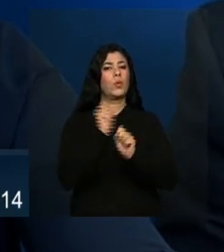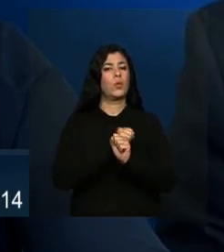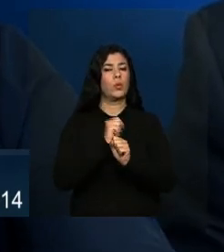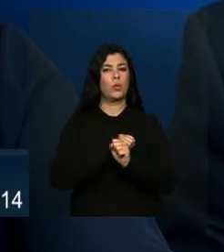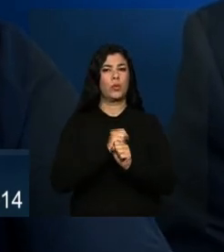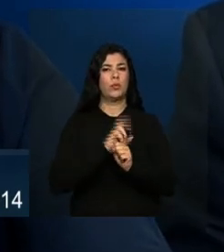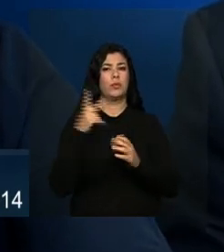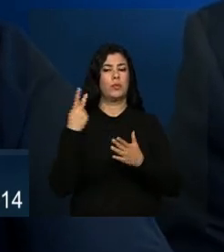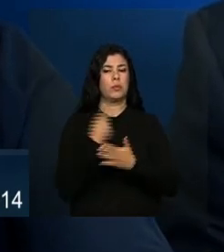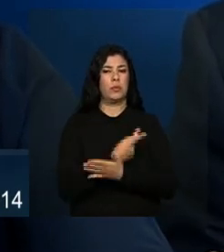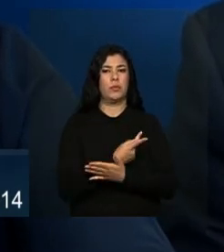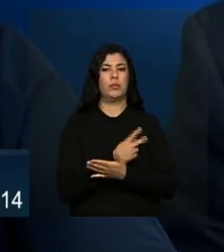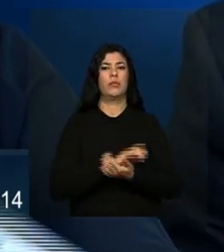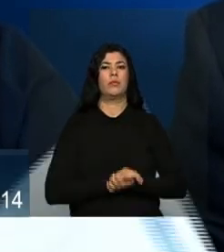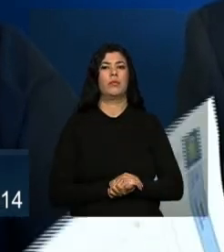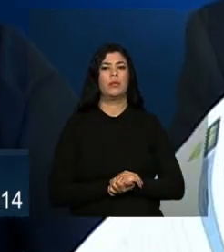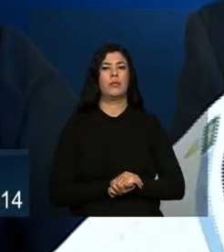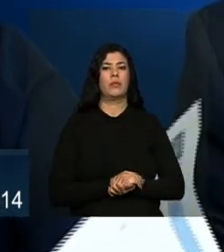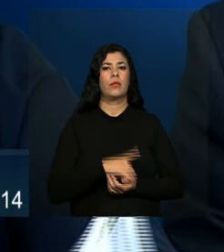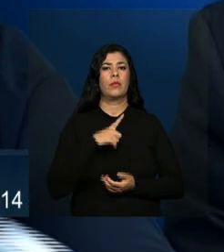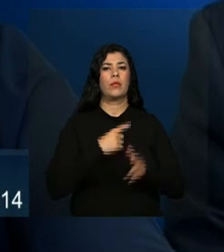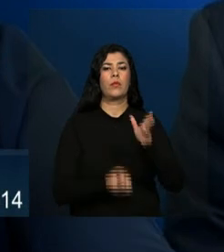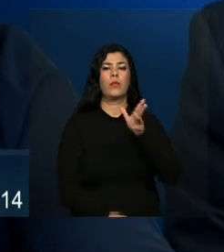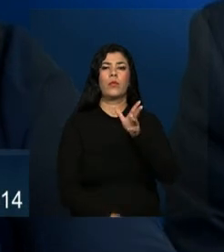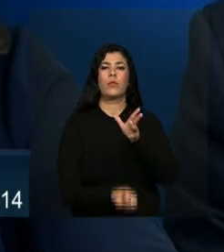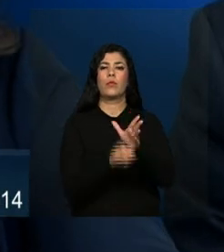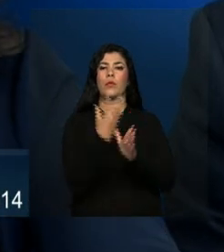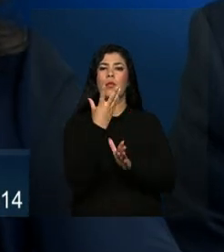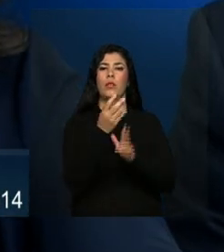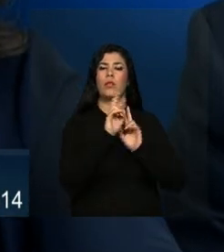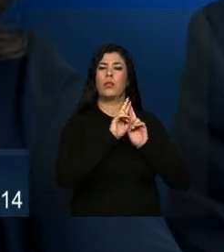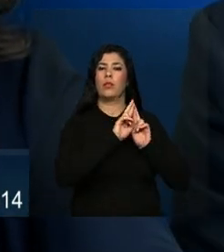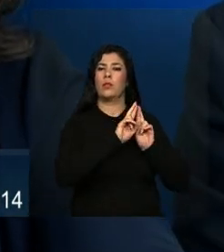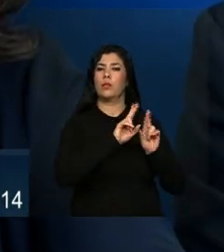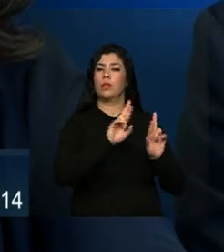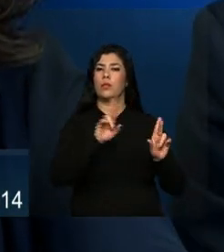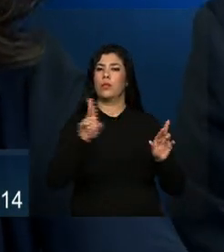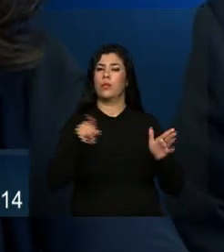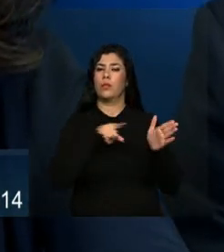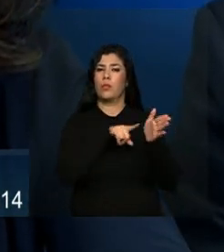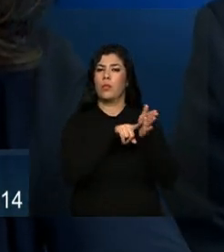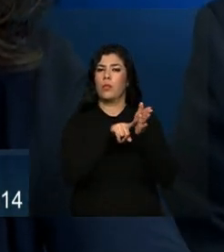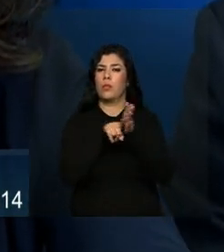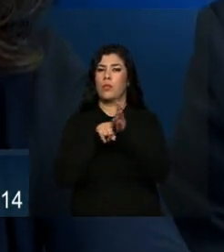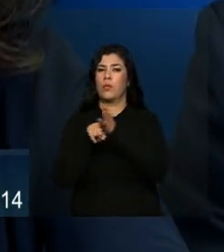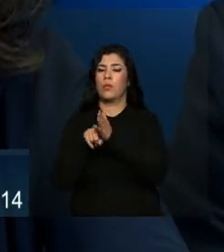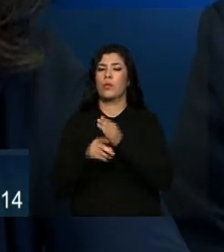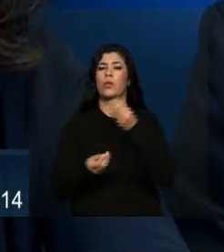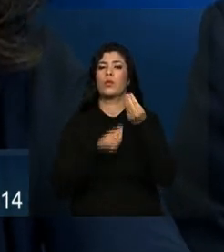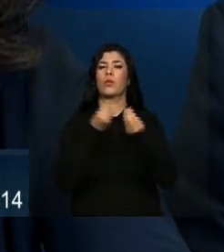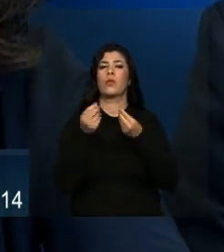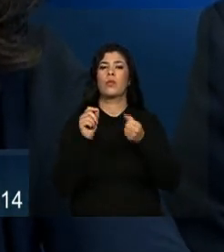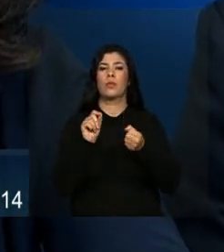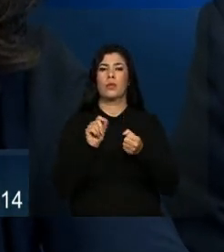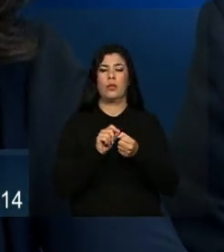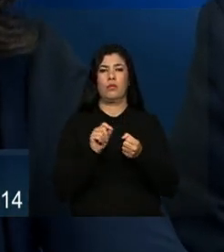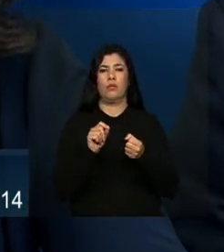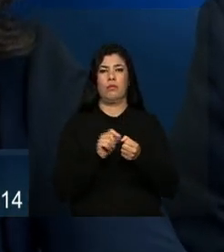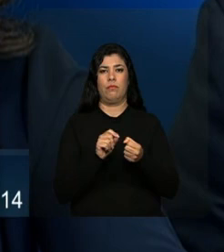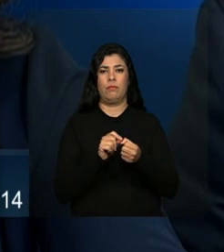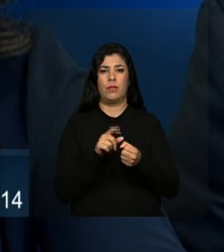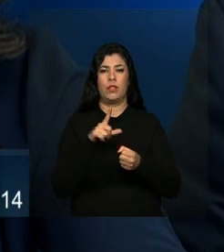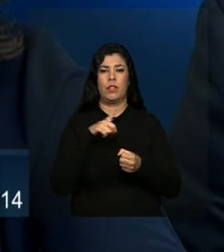ano é instauramos várias averiguações que são